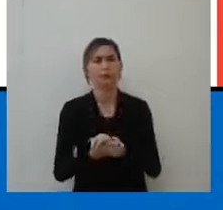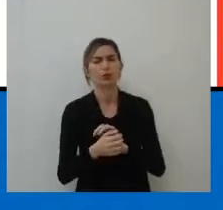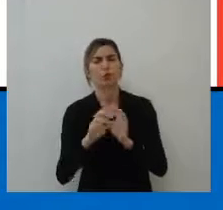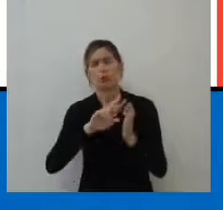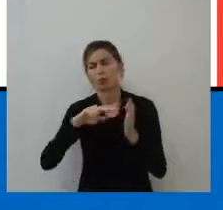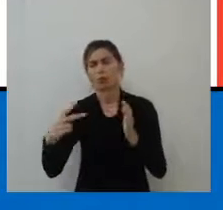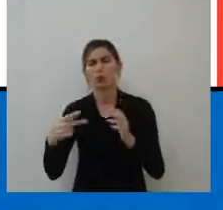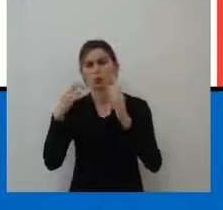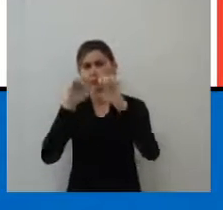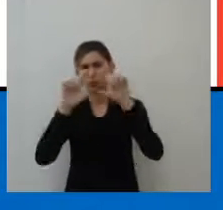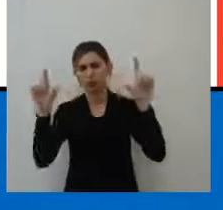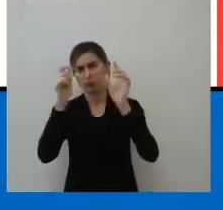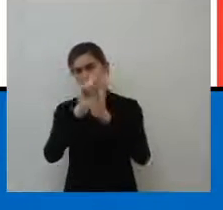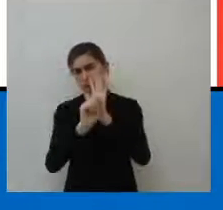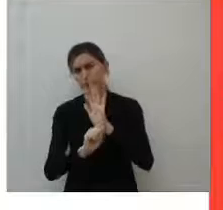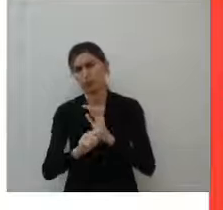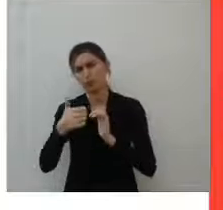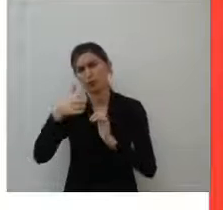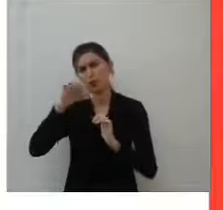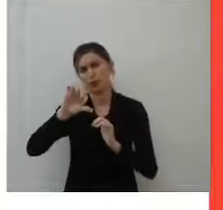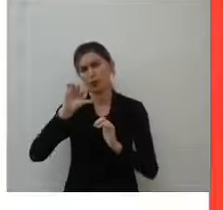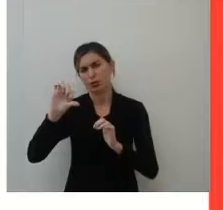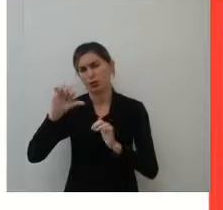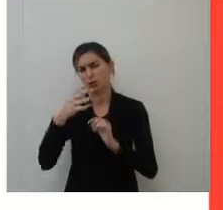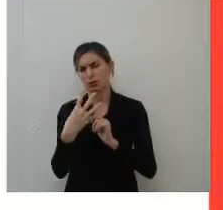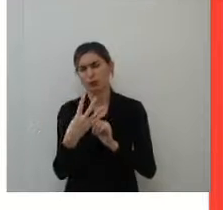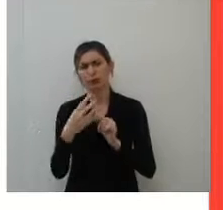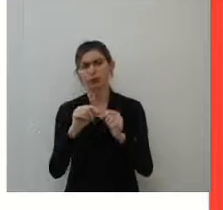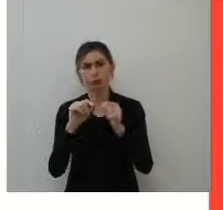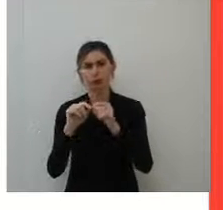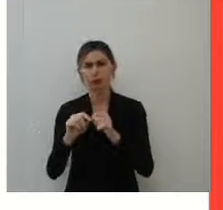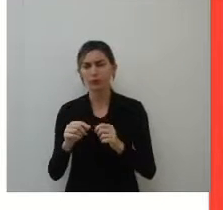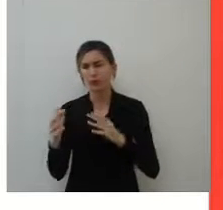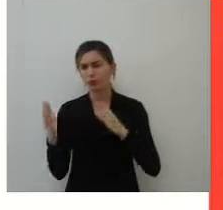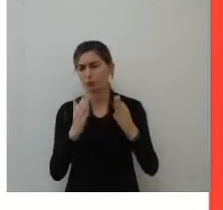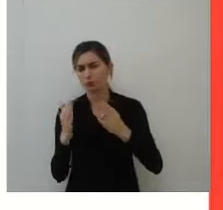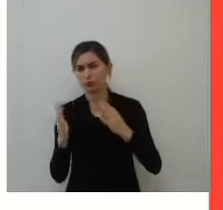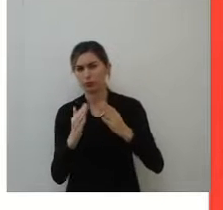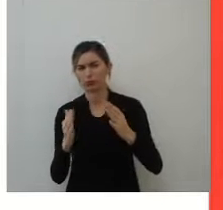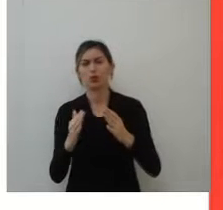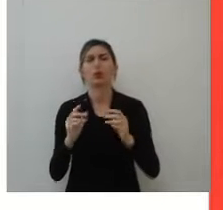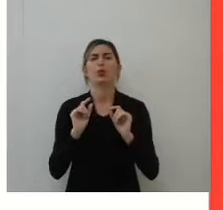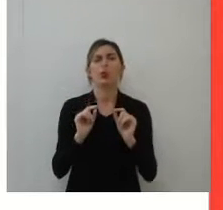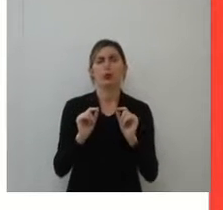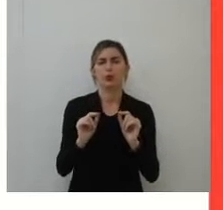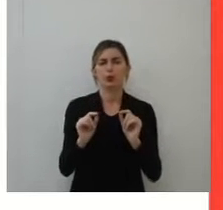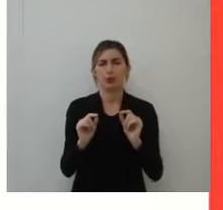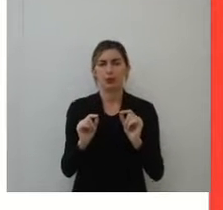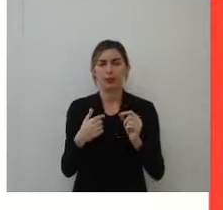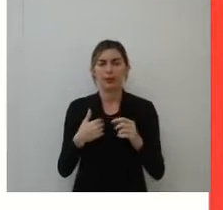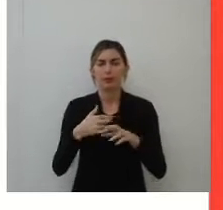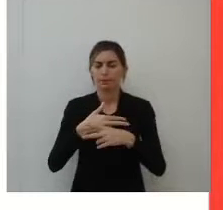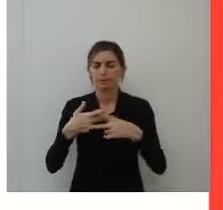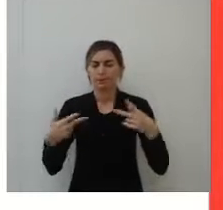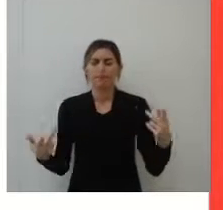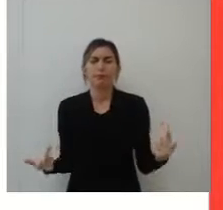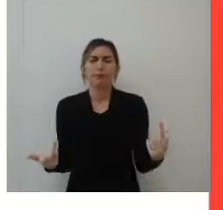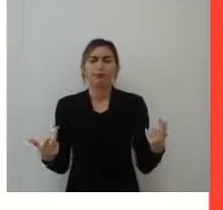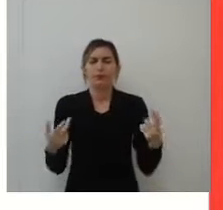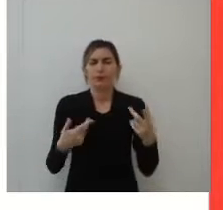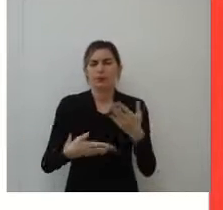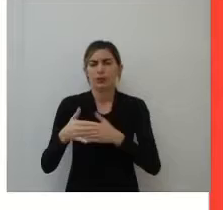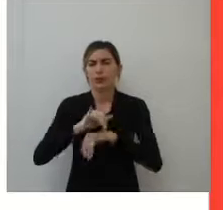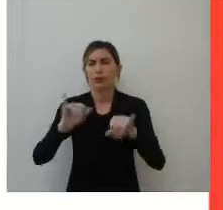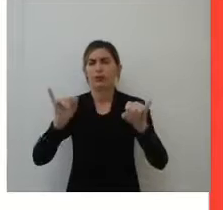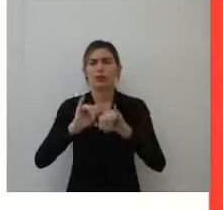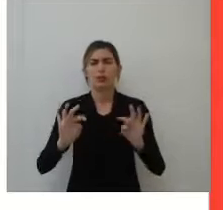contexto acima escrito, em 1994, realiza a previsão acerca dos efeitos de